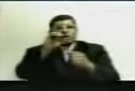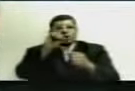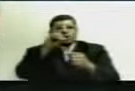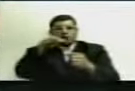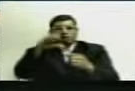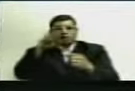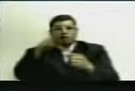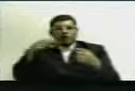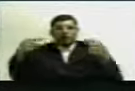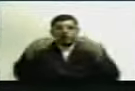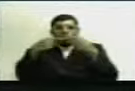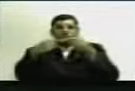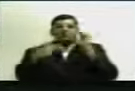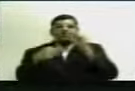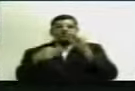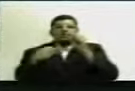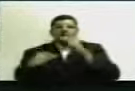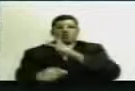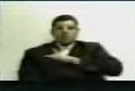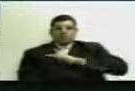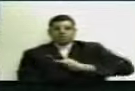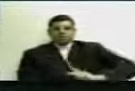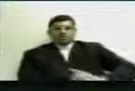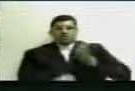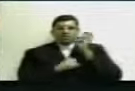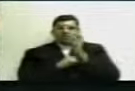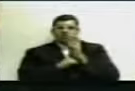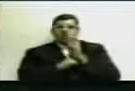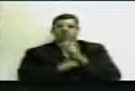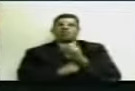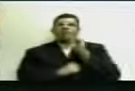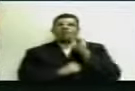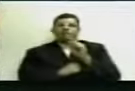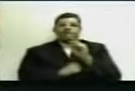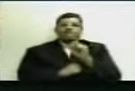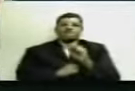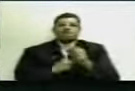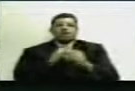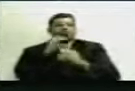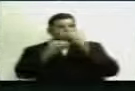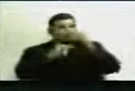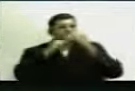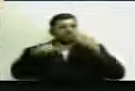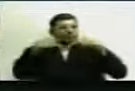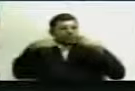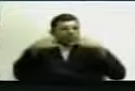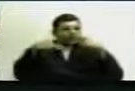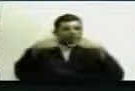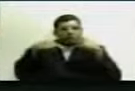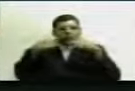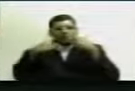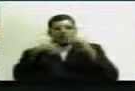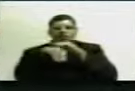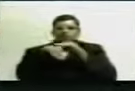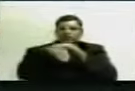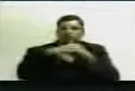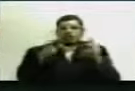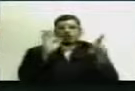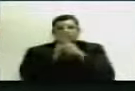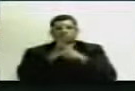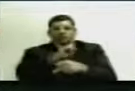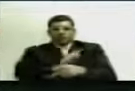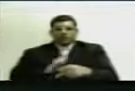Omar decide quem será o presidente da Assembleia Legislativa. Um processo de debate que o